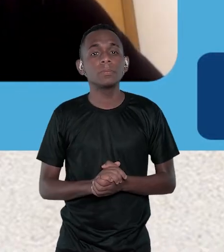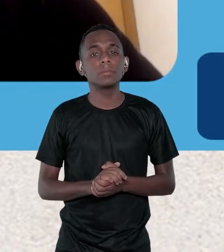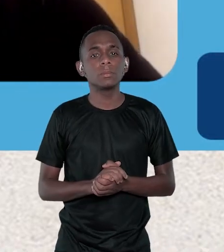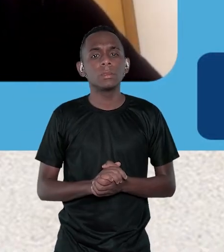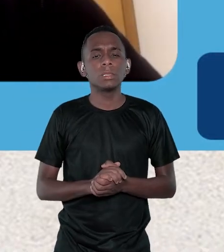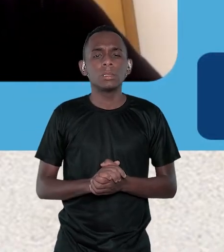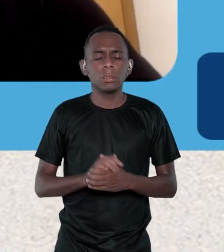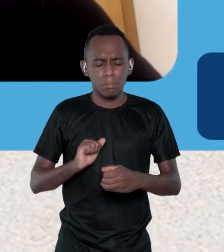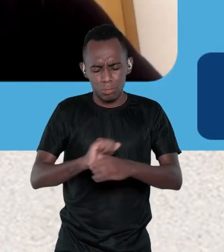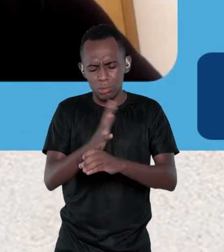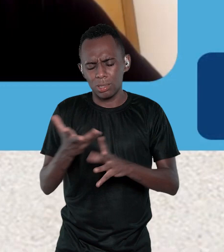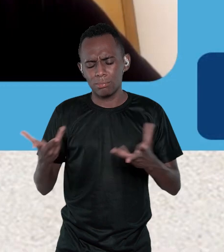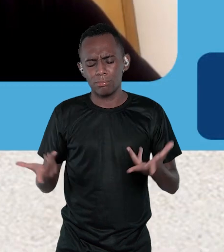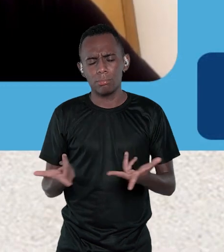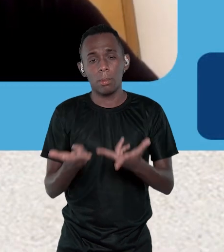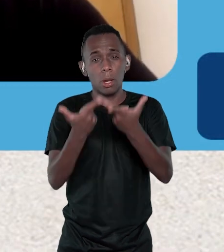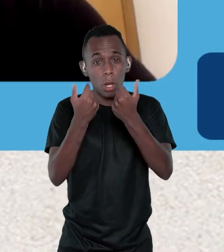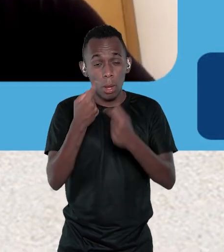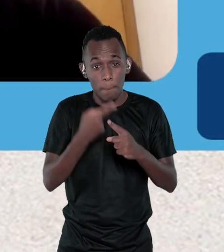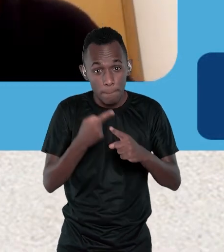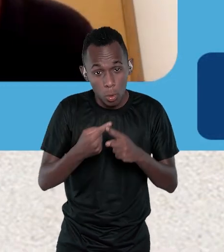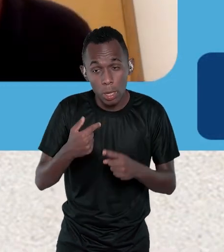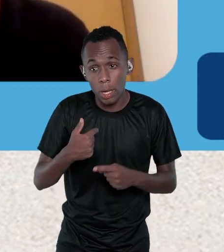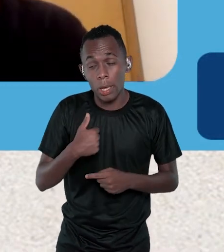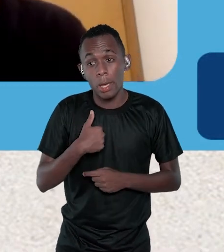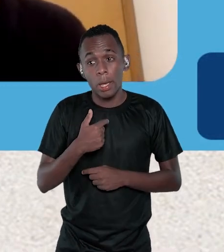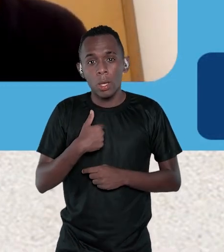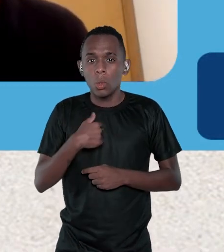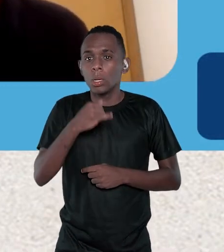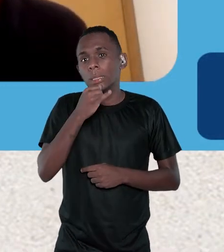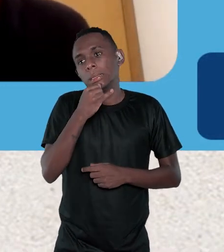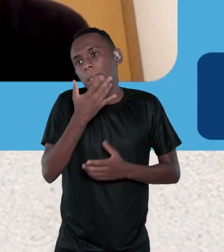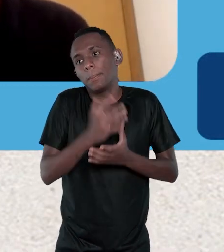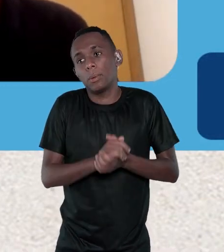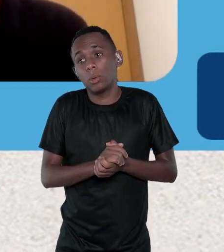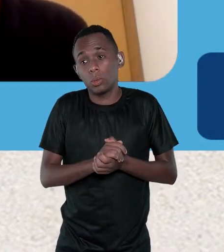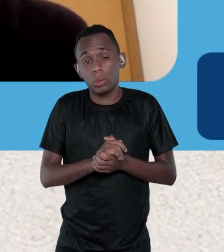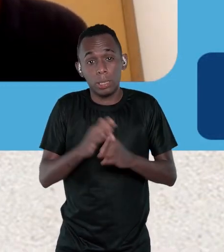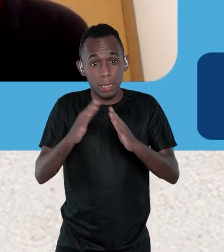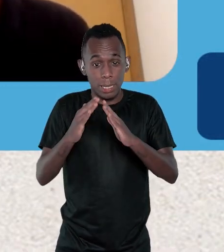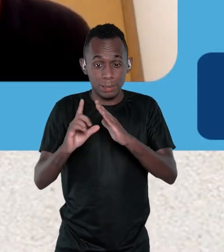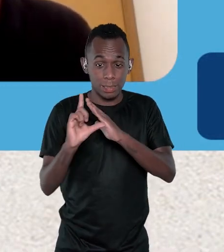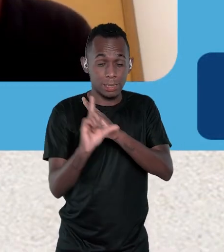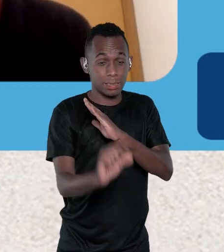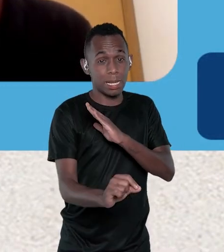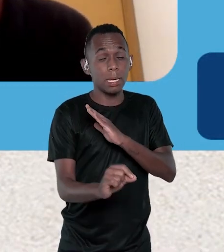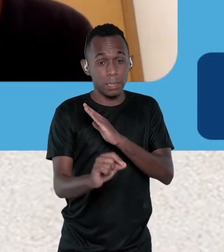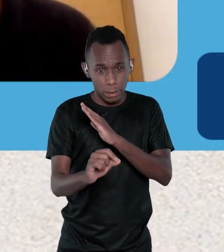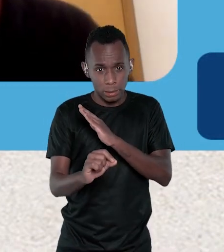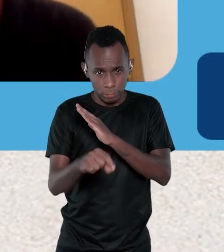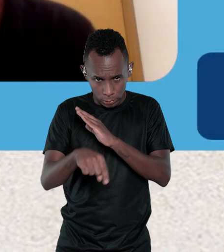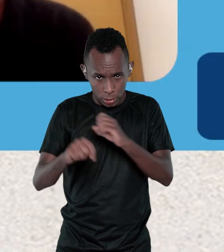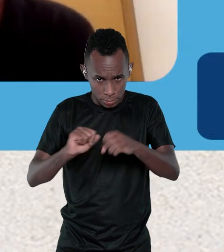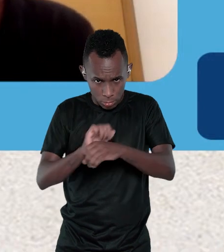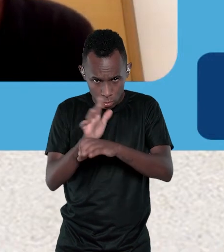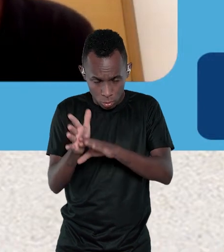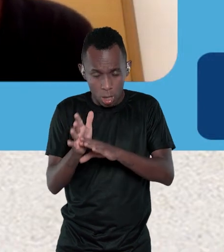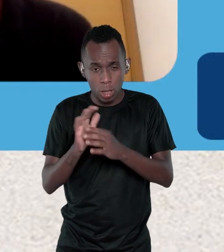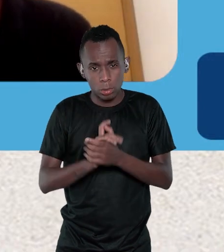muito incrível, que eu saí de casa um dia, logo que eu tinha mudado,